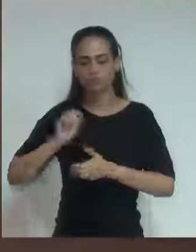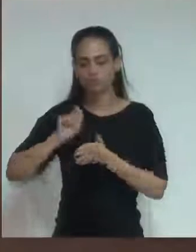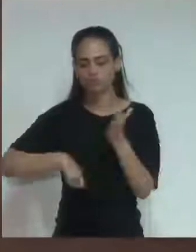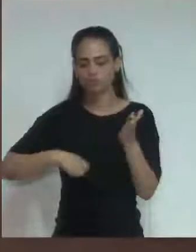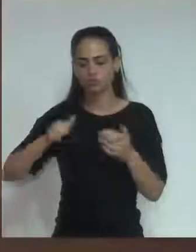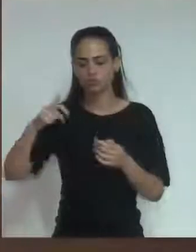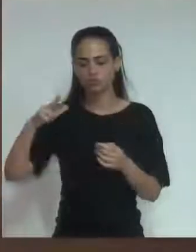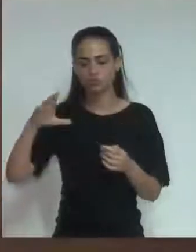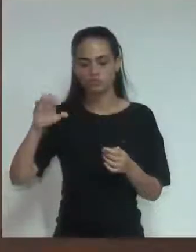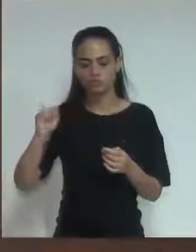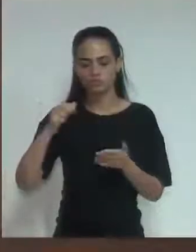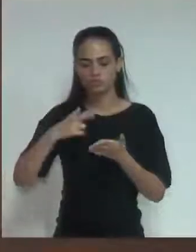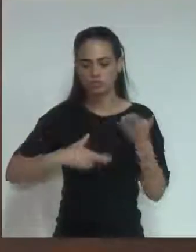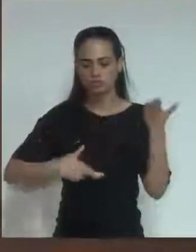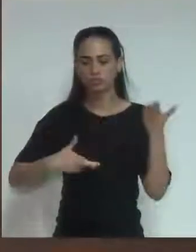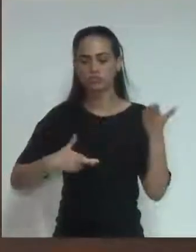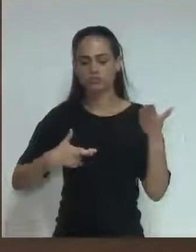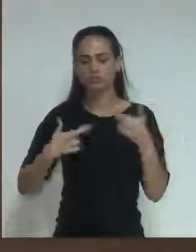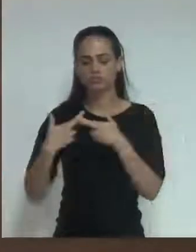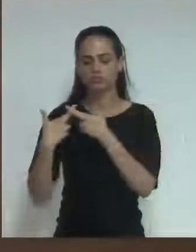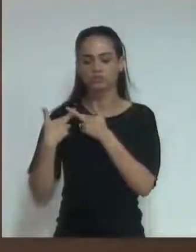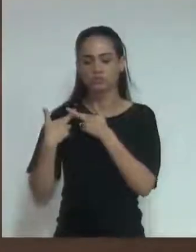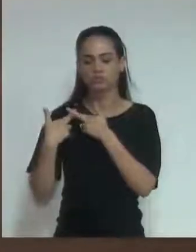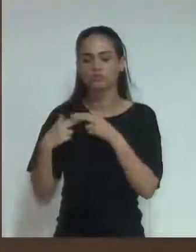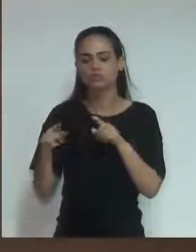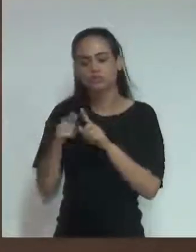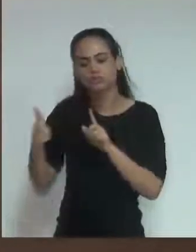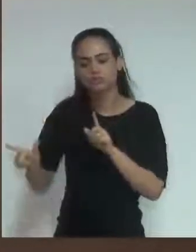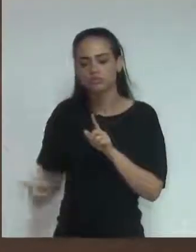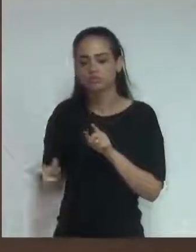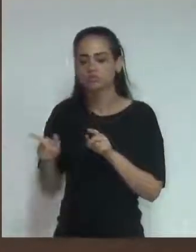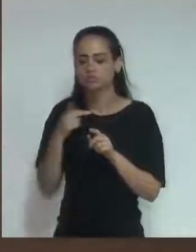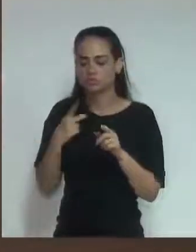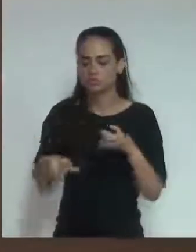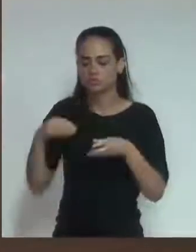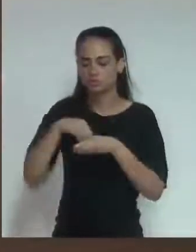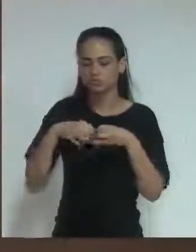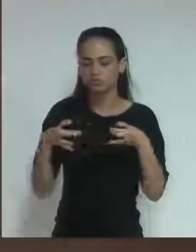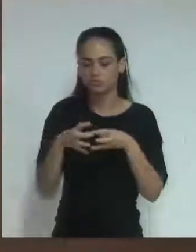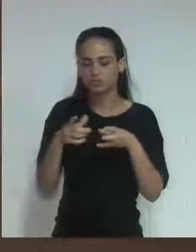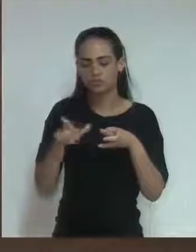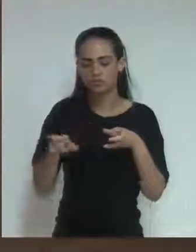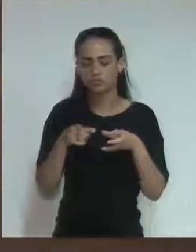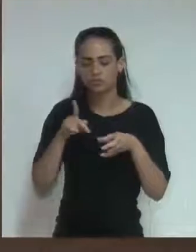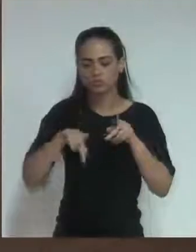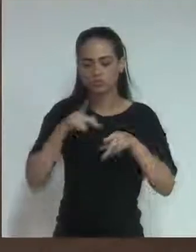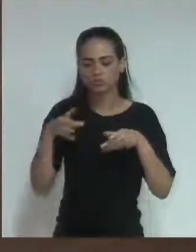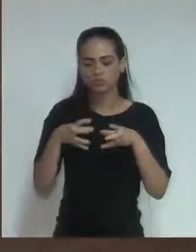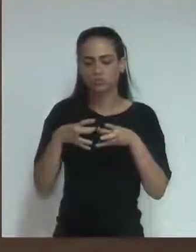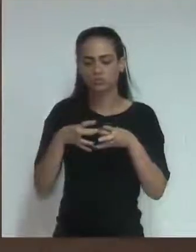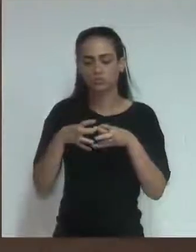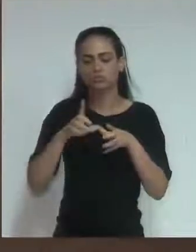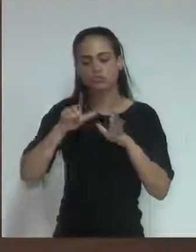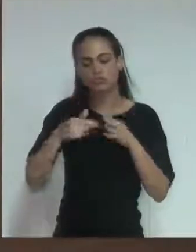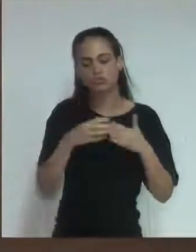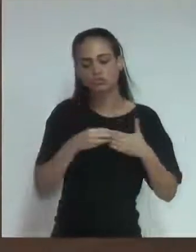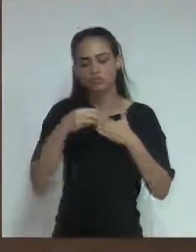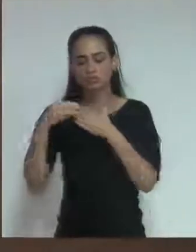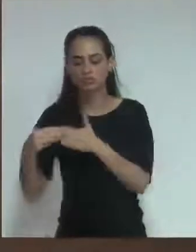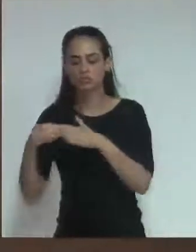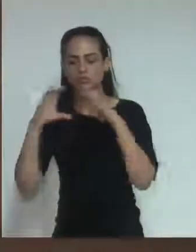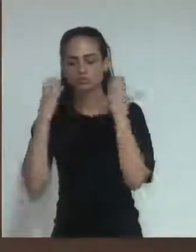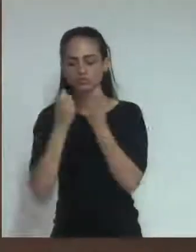também os autos e que vão assinados ainda pelo presidente e pelos demais membros, para que seja enviado ao plenário para a votação dos vereadores e também à